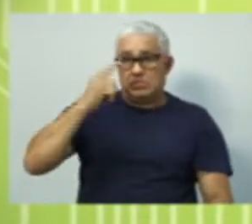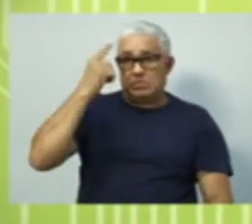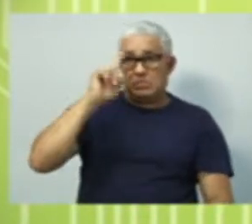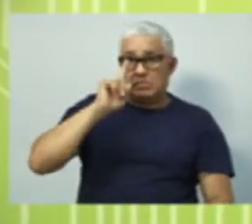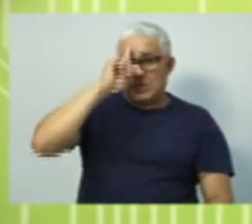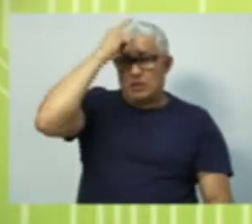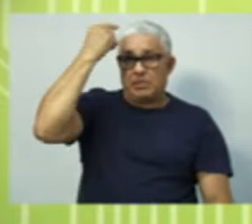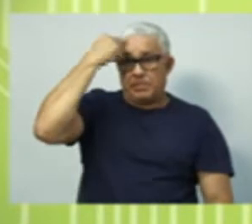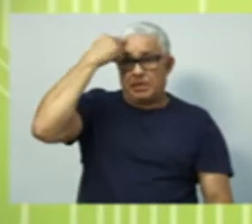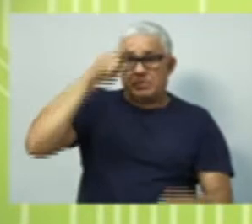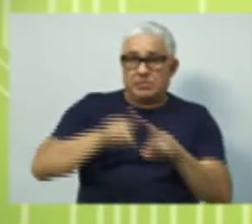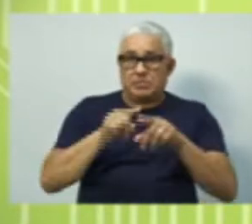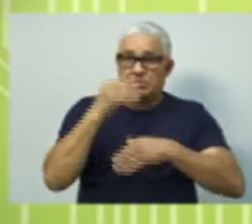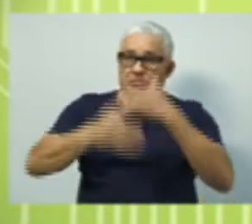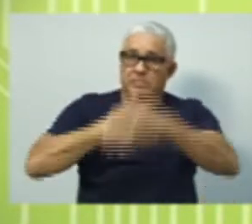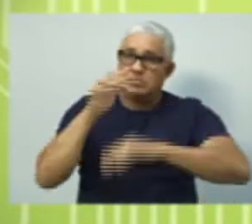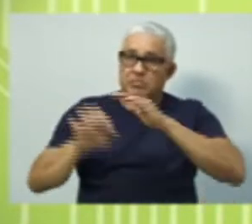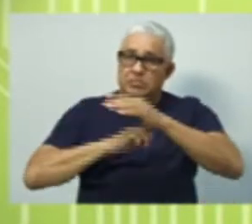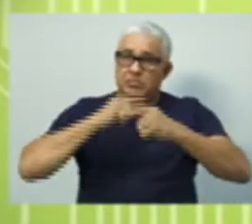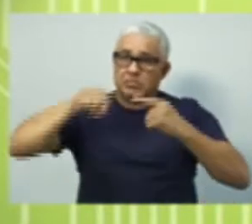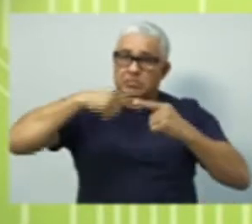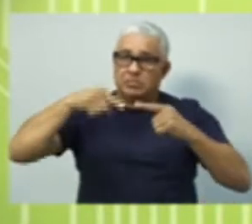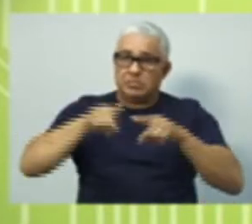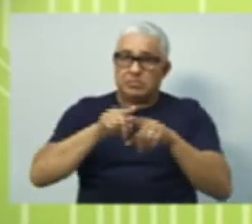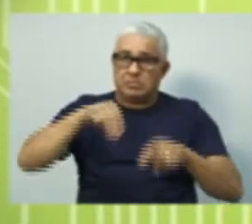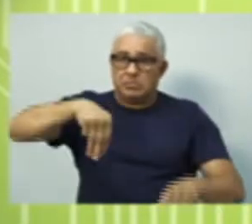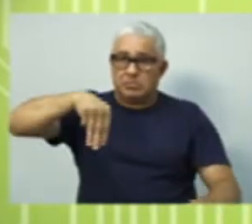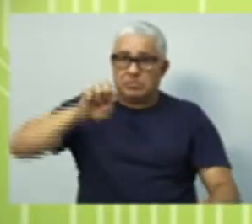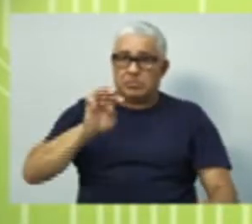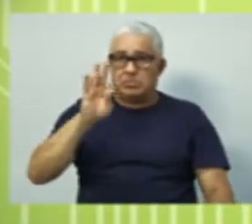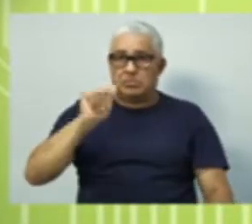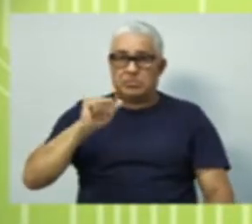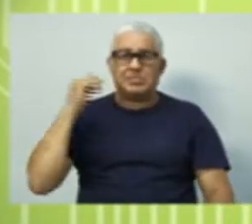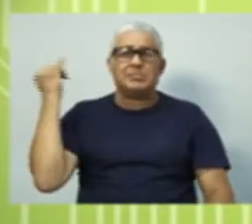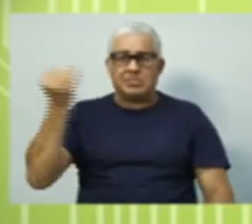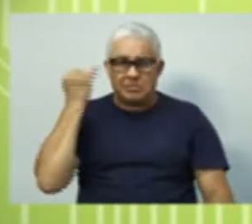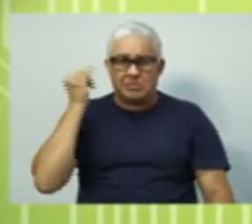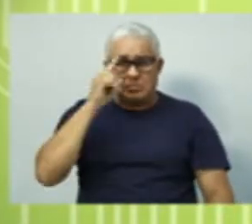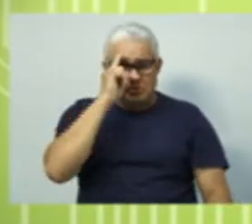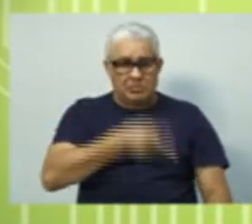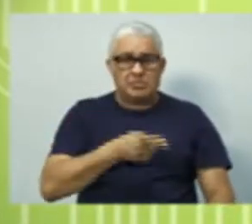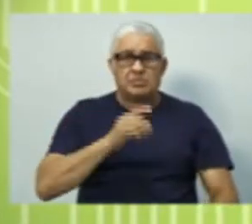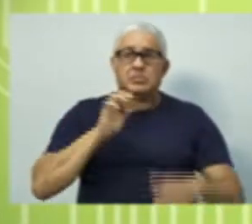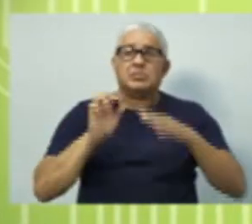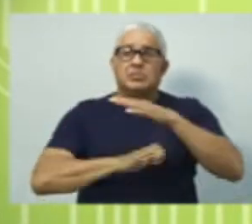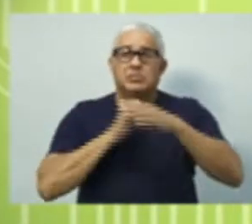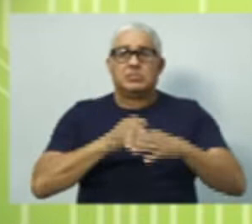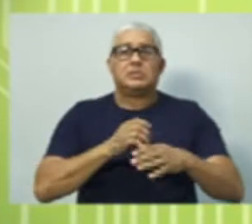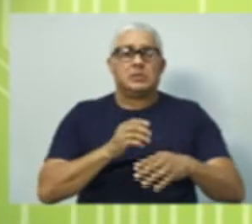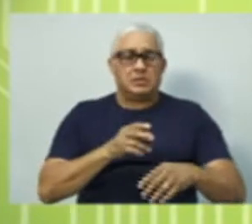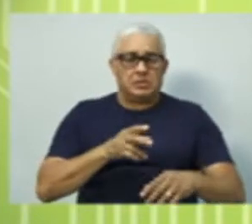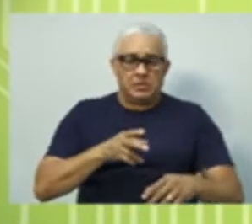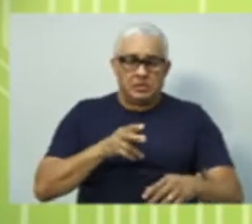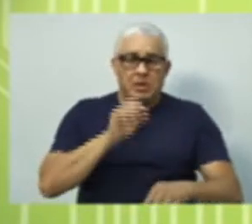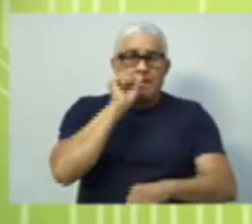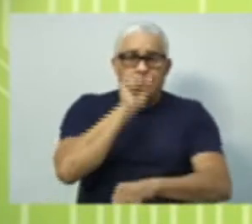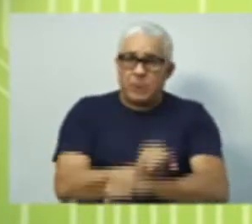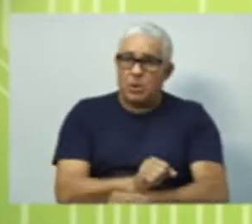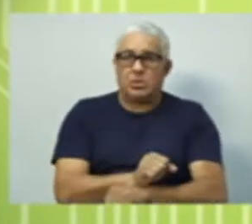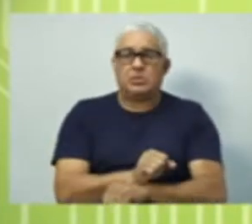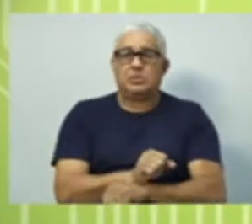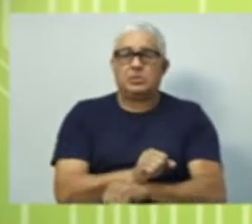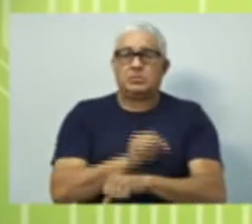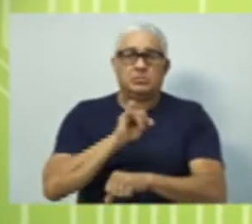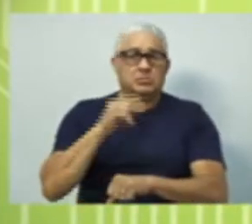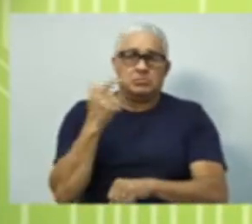engessada e ela não consegue evoluir. Na verdade, você tem que ter a confiabilidade e indicar as pessoas que